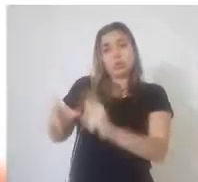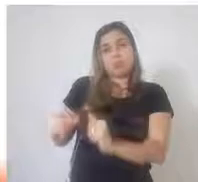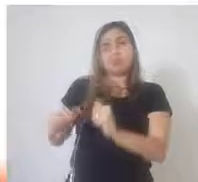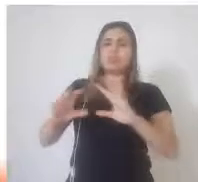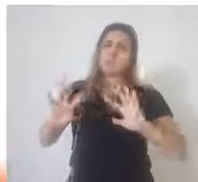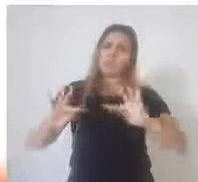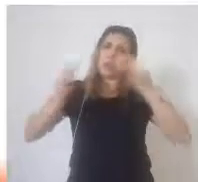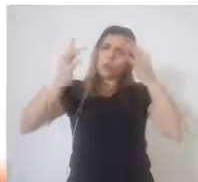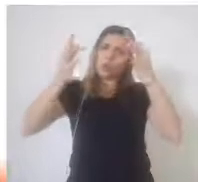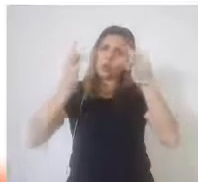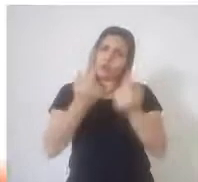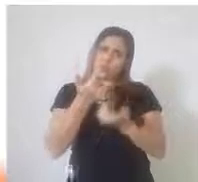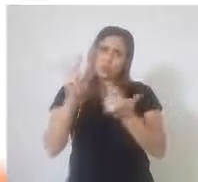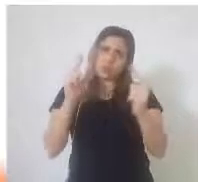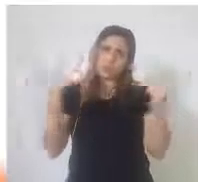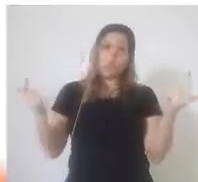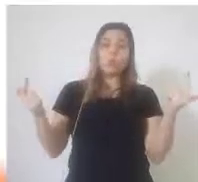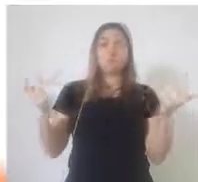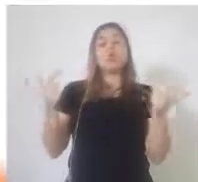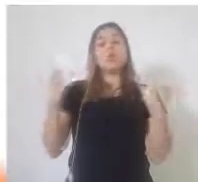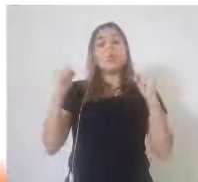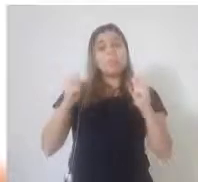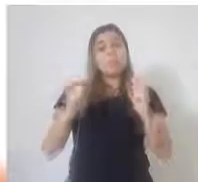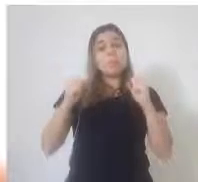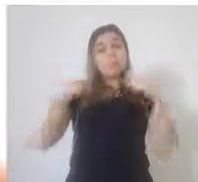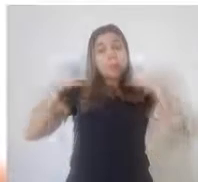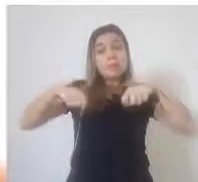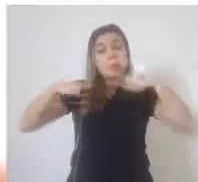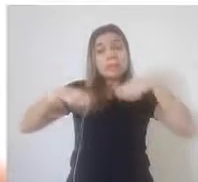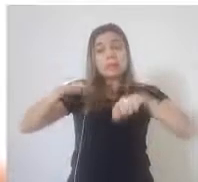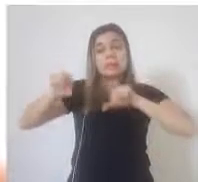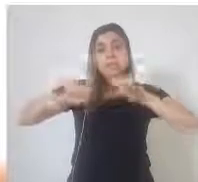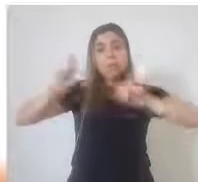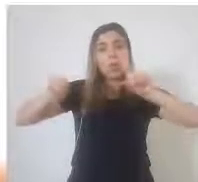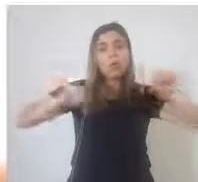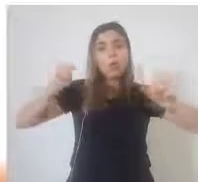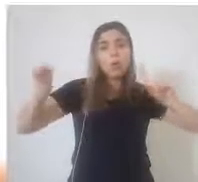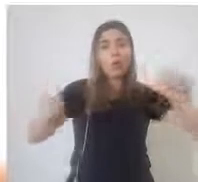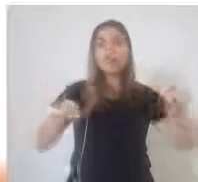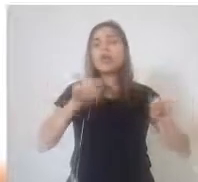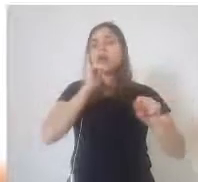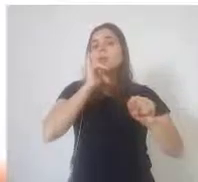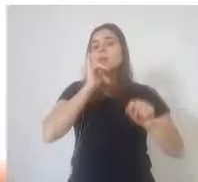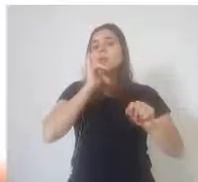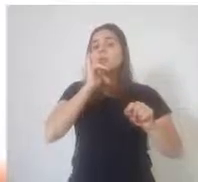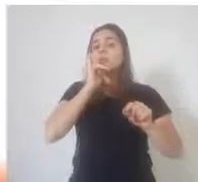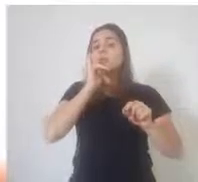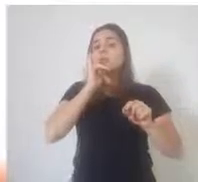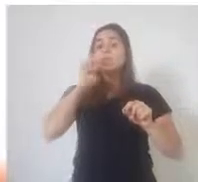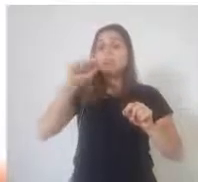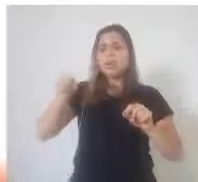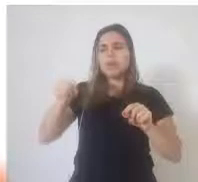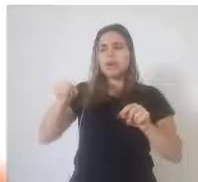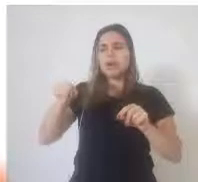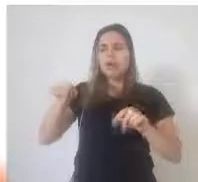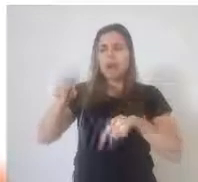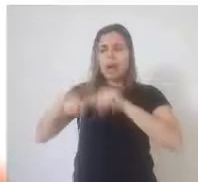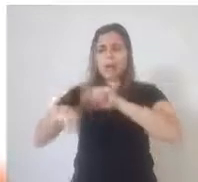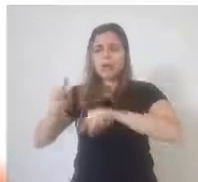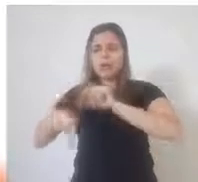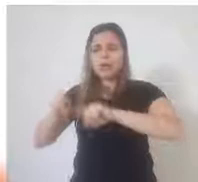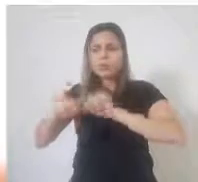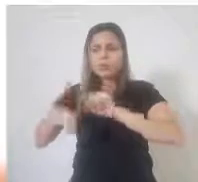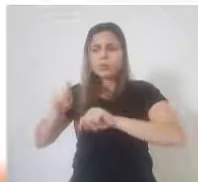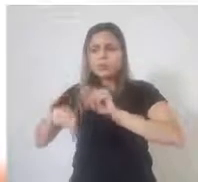domésticos, tecnológicos, etc. Escolhendo aqueles produtos que interferem ou que causam